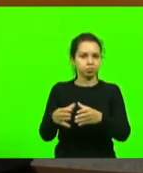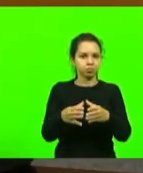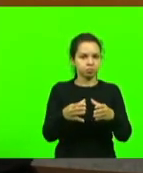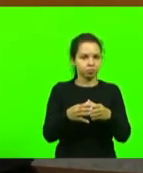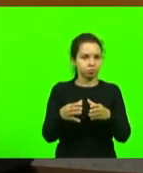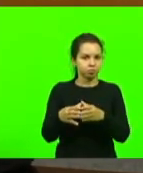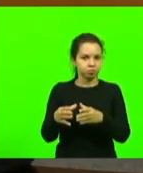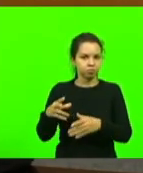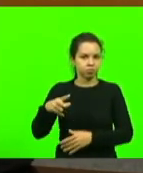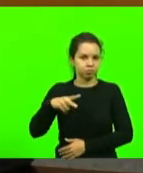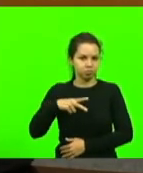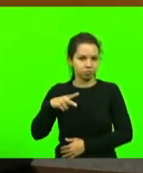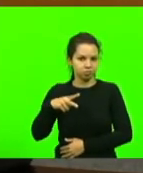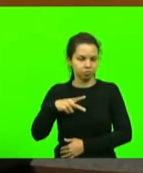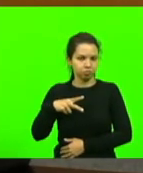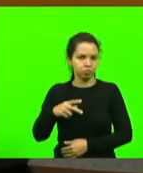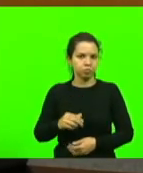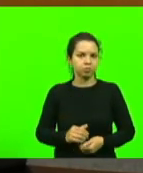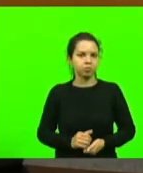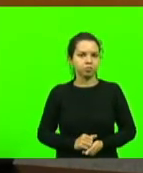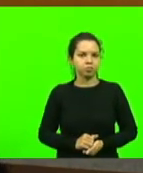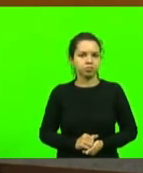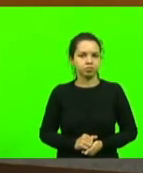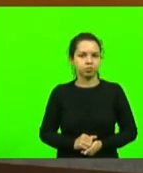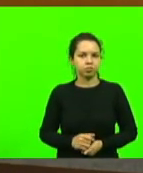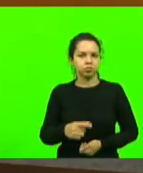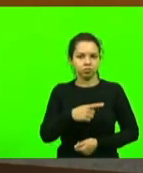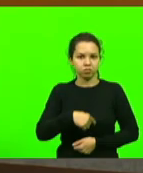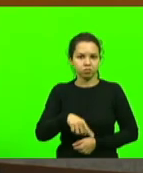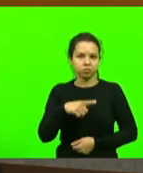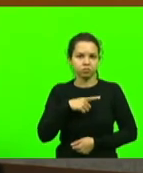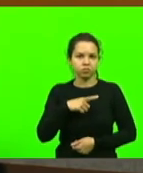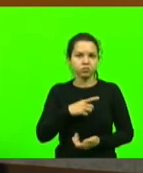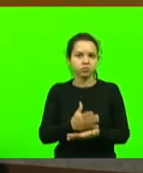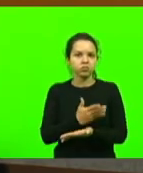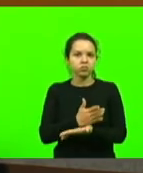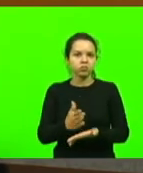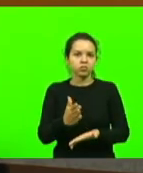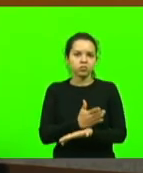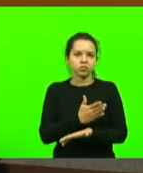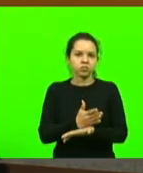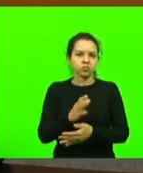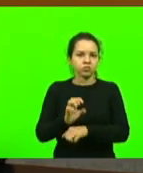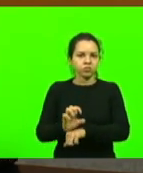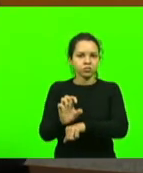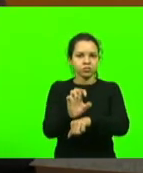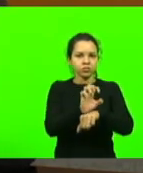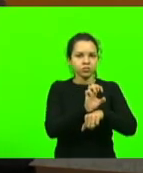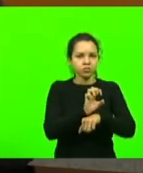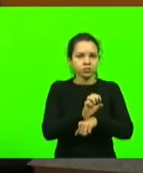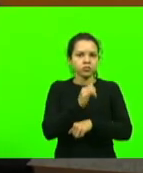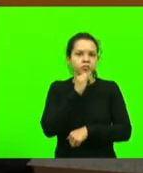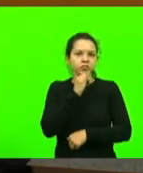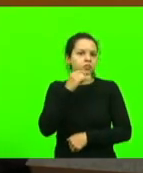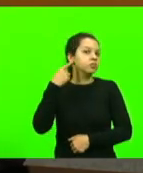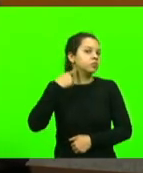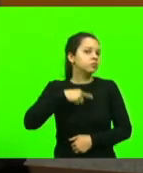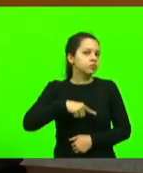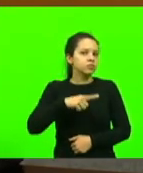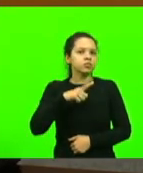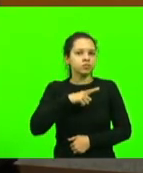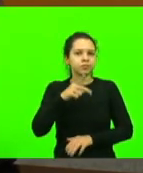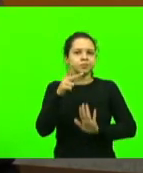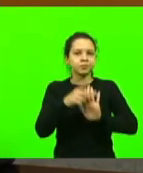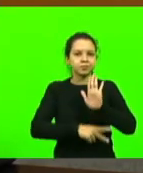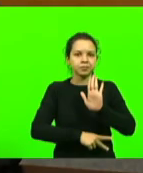e entidades privadas nós temos inclusive em alguns Estados em Minas Gerais por exemplo tem um